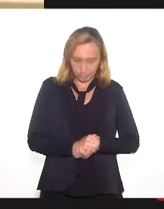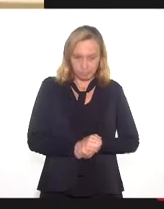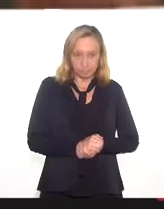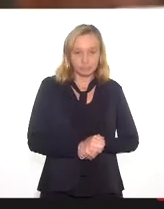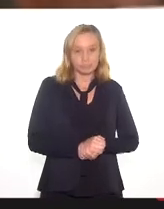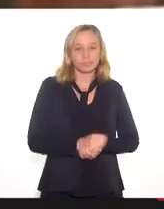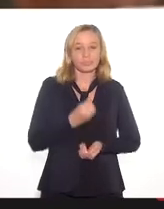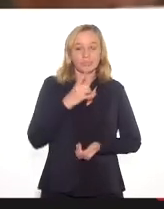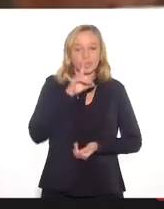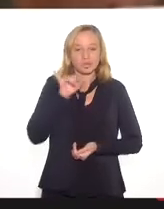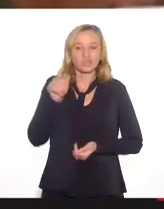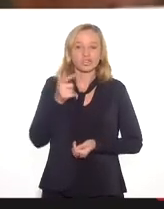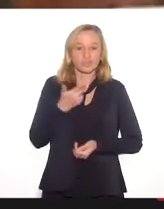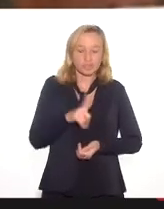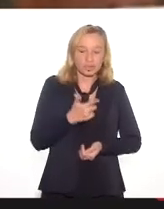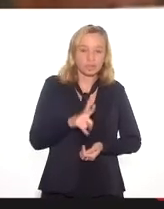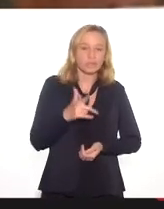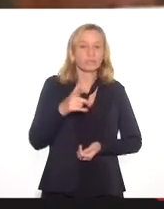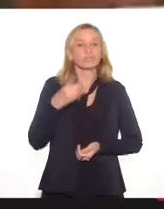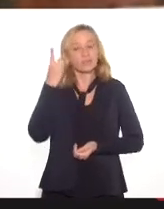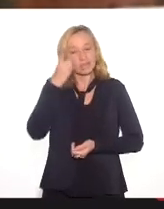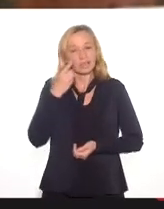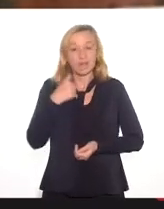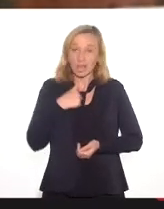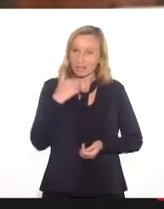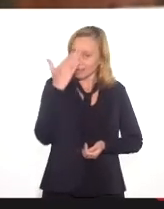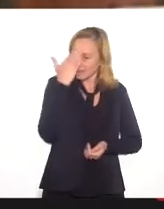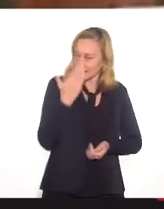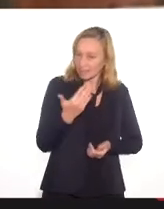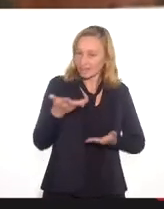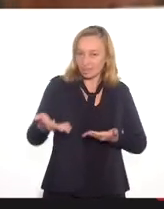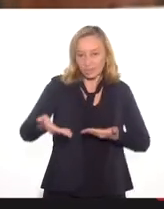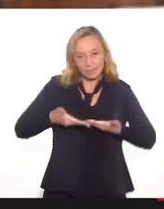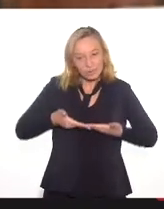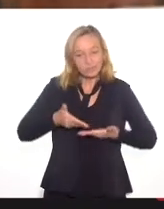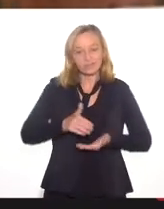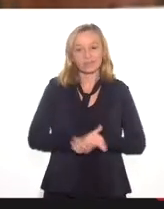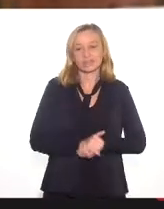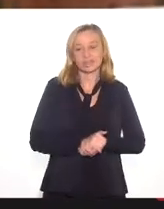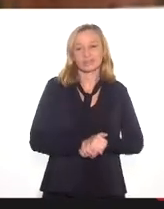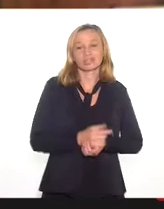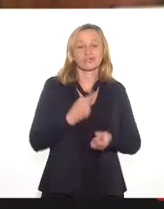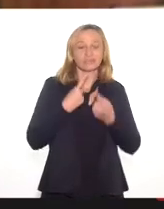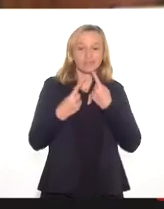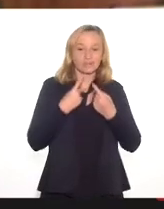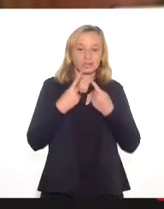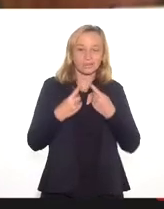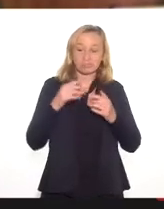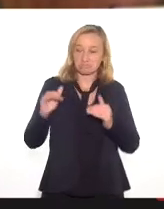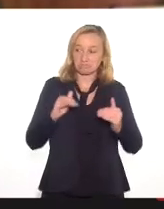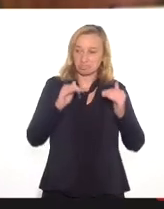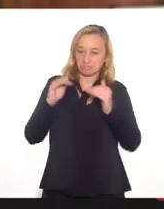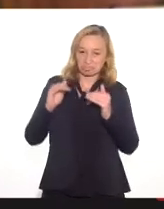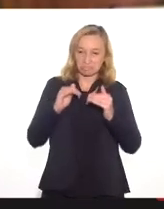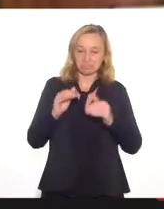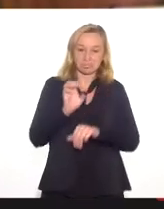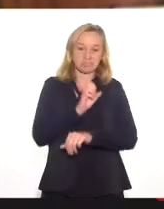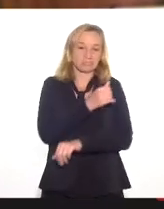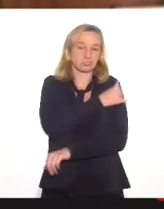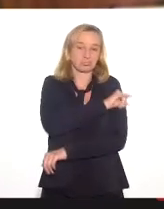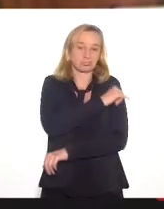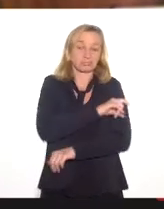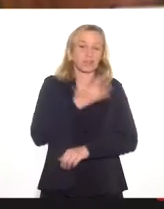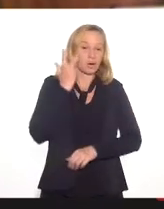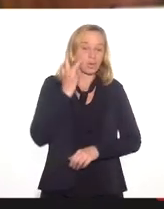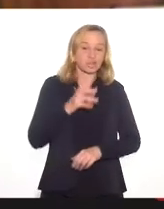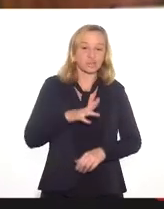Bom, bom dia mais uma vez, deputada. Eu que agradeço o convite para um debate de alto nível sobre o Rio de Janeiro. Acho que o